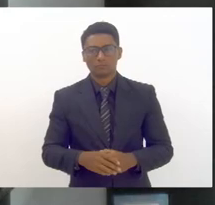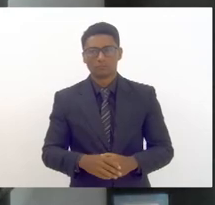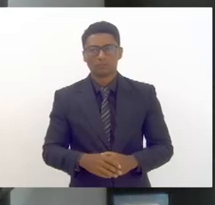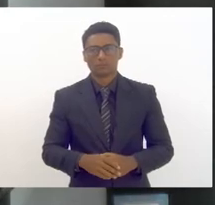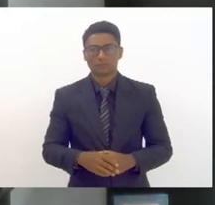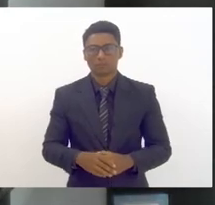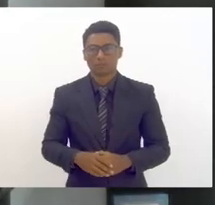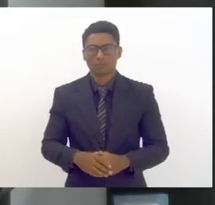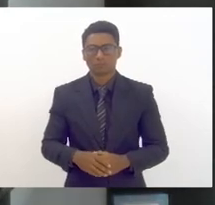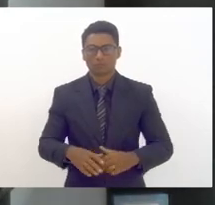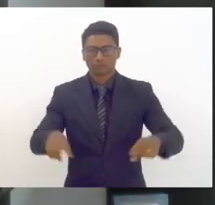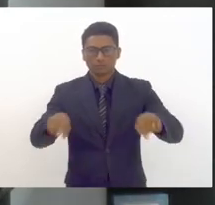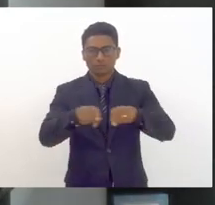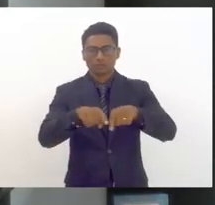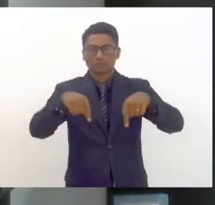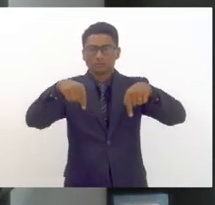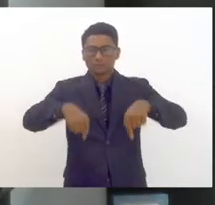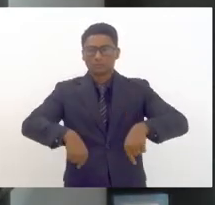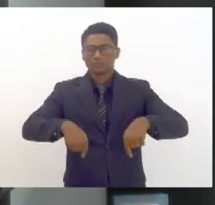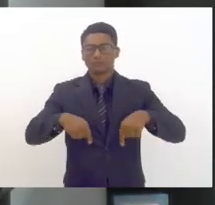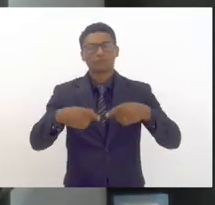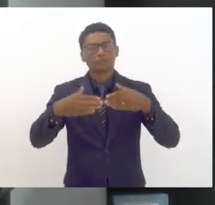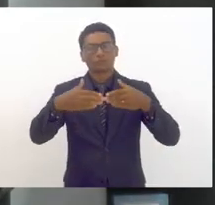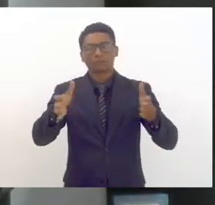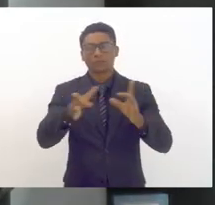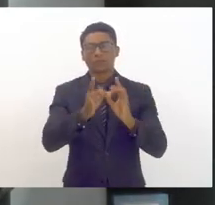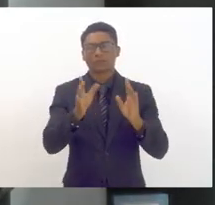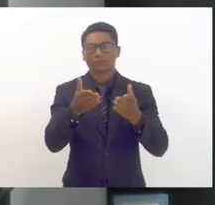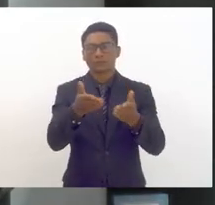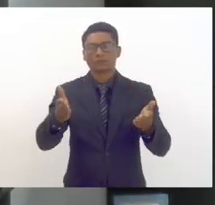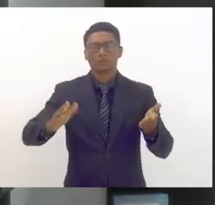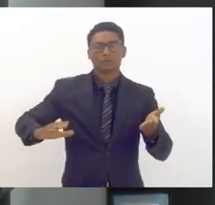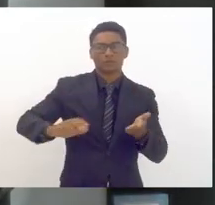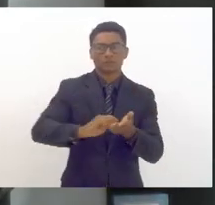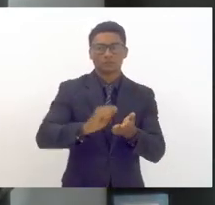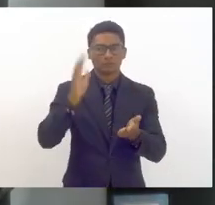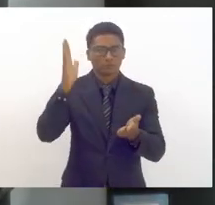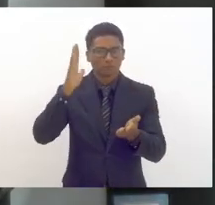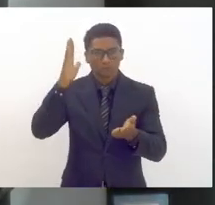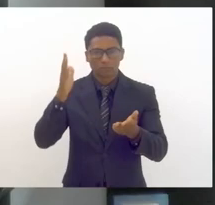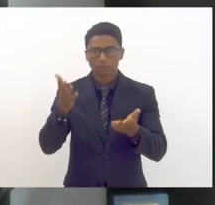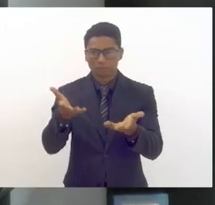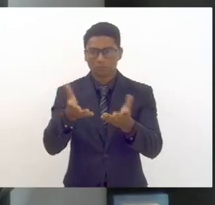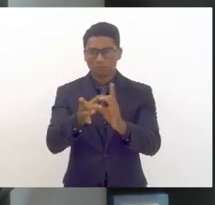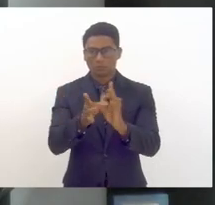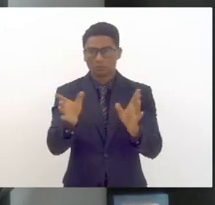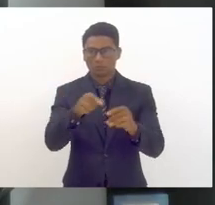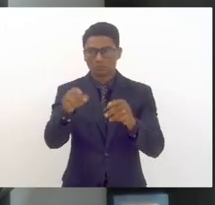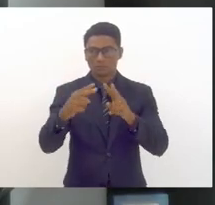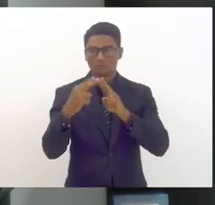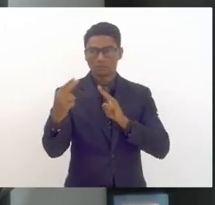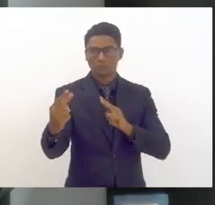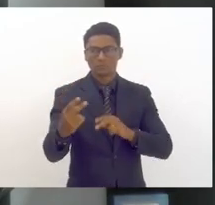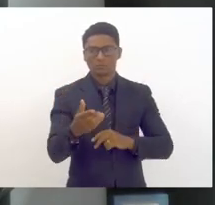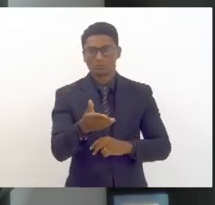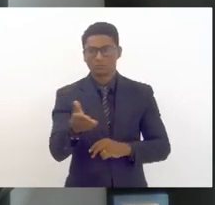aqui, aberto a palavra para os demais participantes que estão